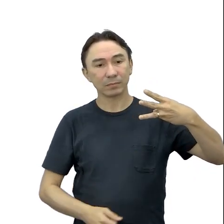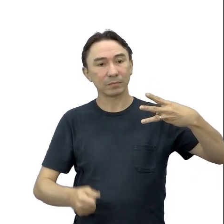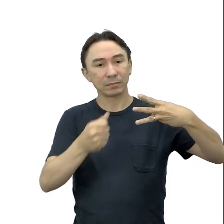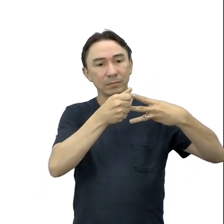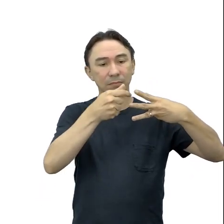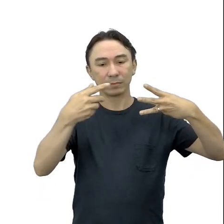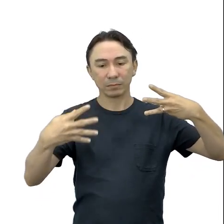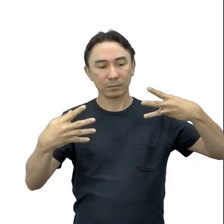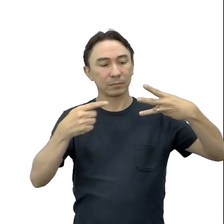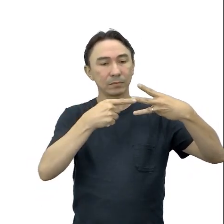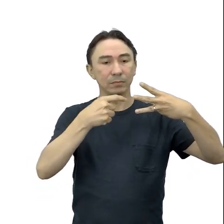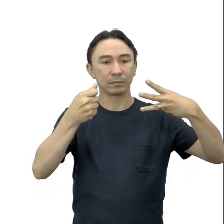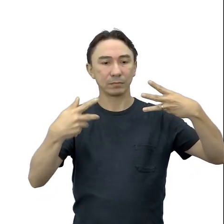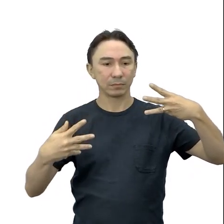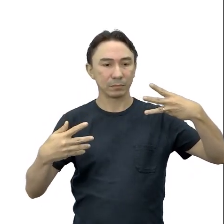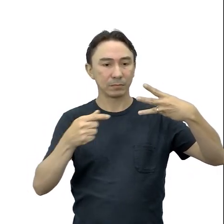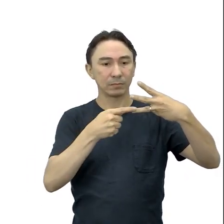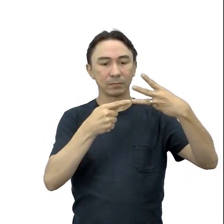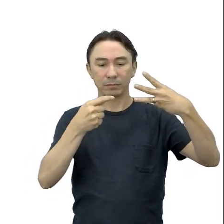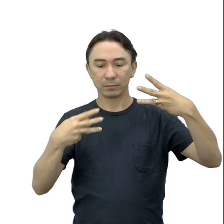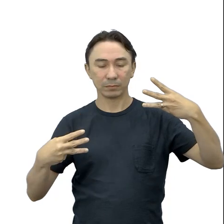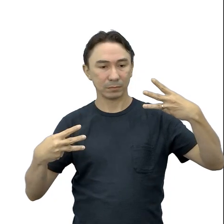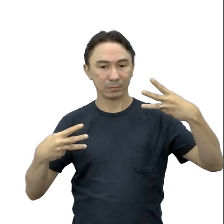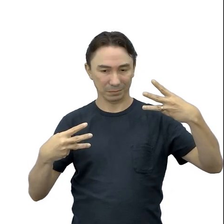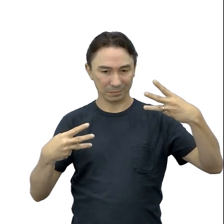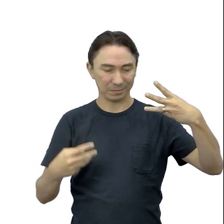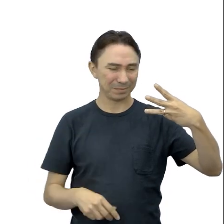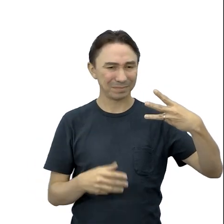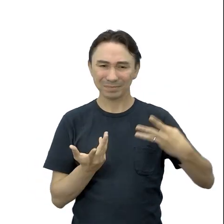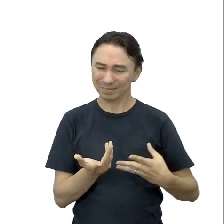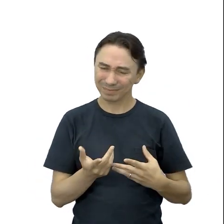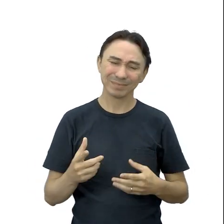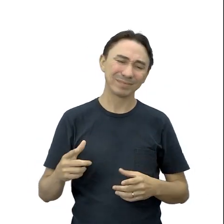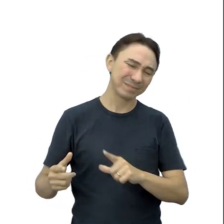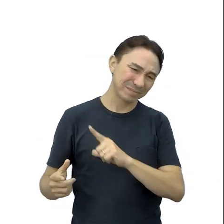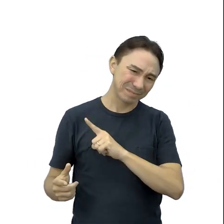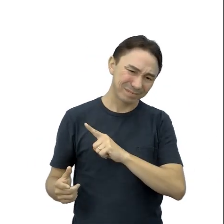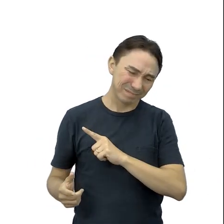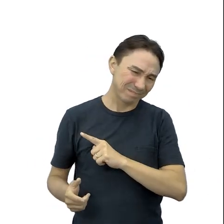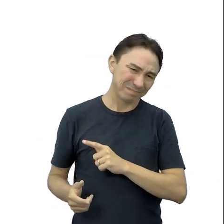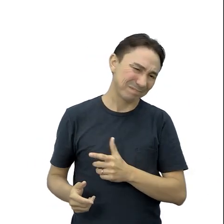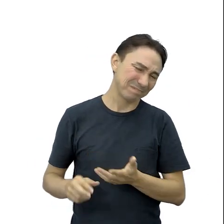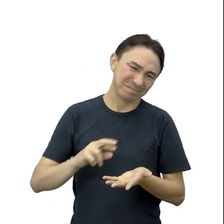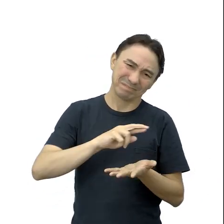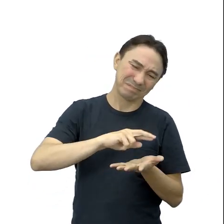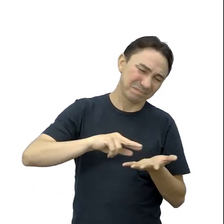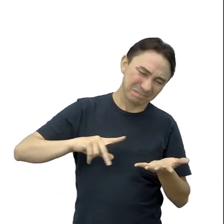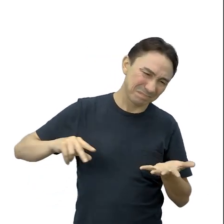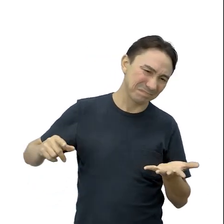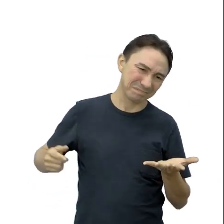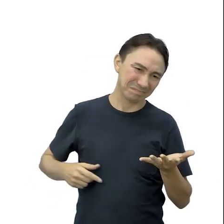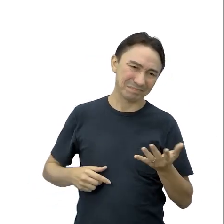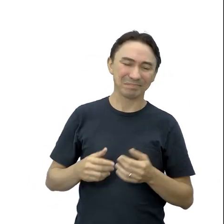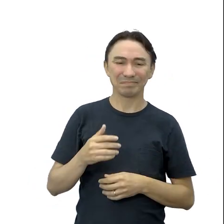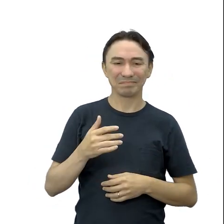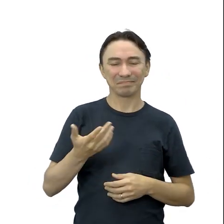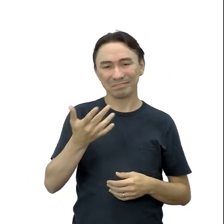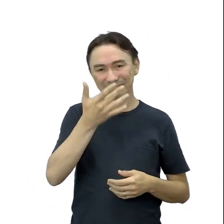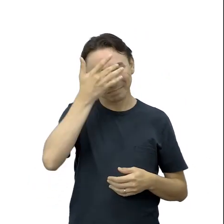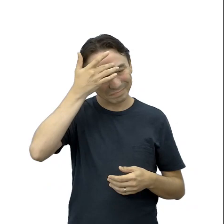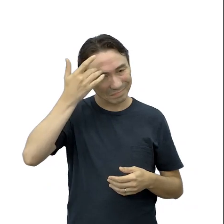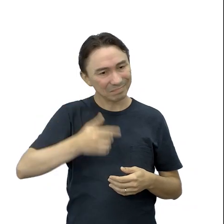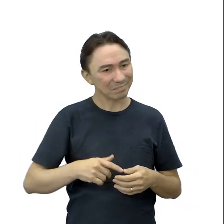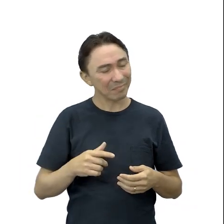a Priscila Santos e a Joelma Guimarães. Mas vocês têm vários autores, a Hoffman, o